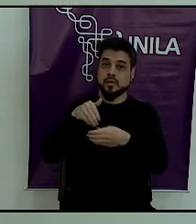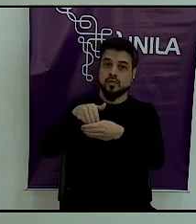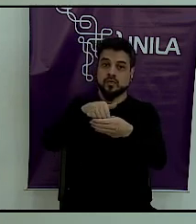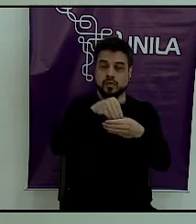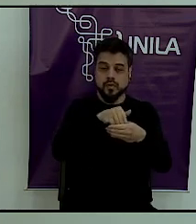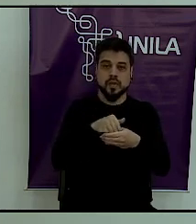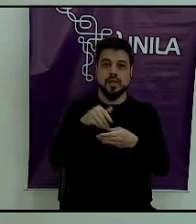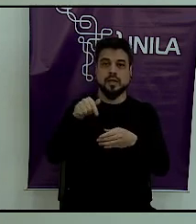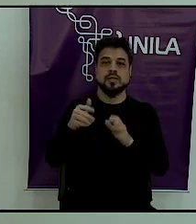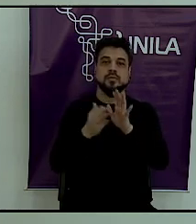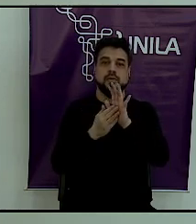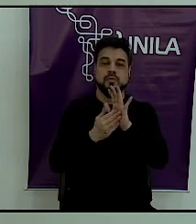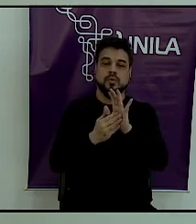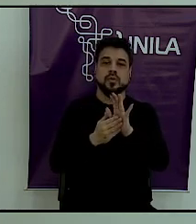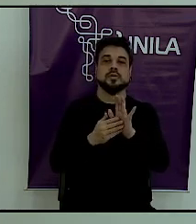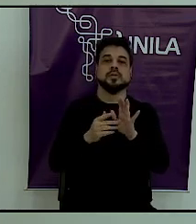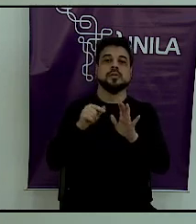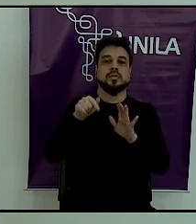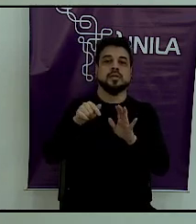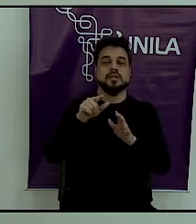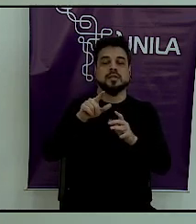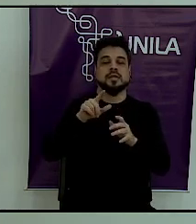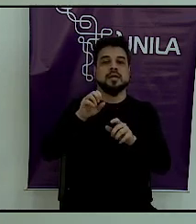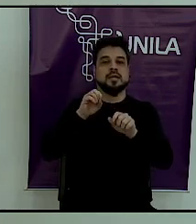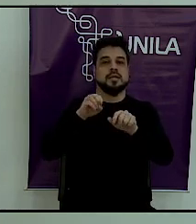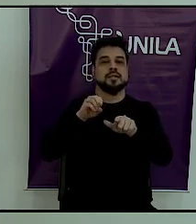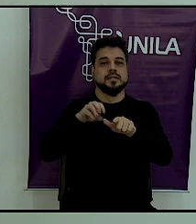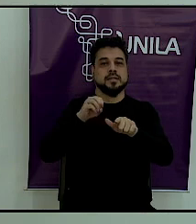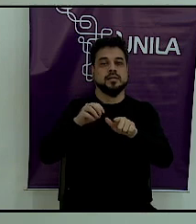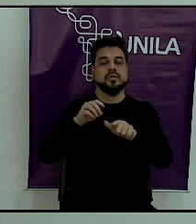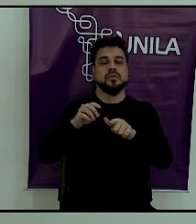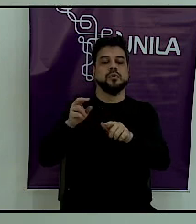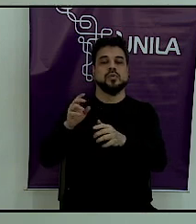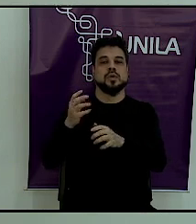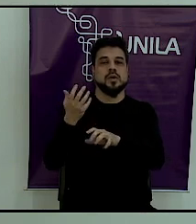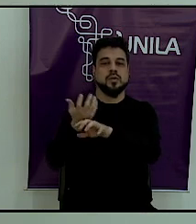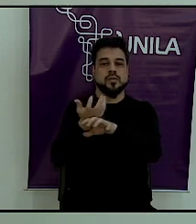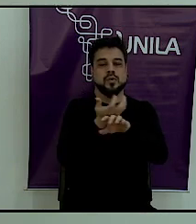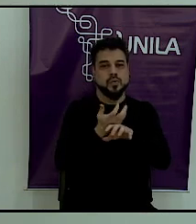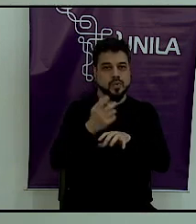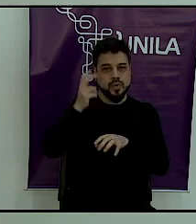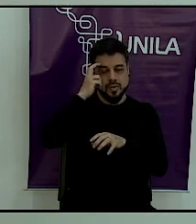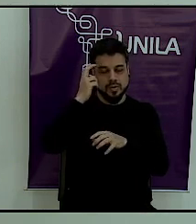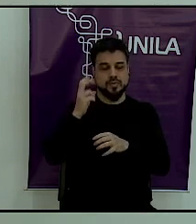de fomento à licenciatura intercultural indígena. Muito obrigada.